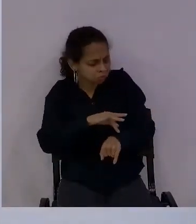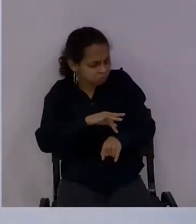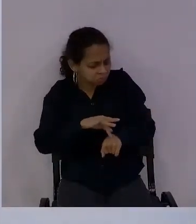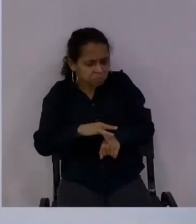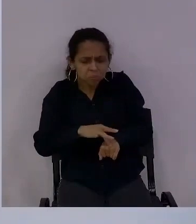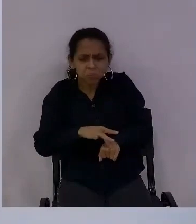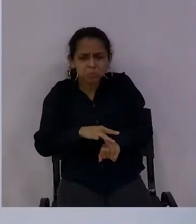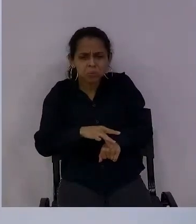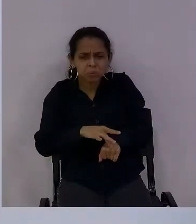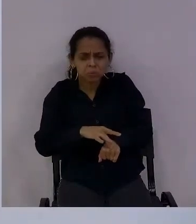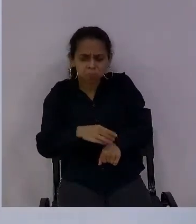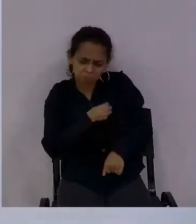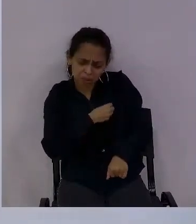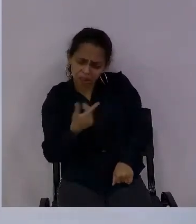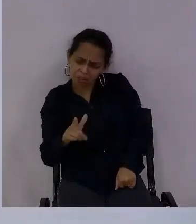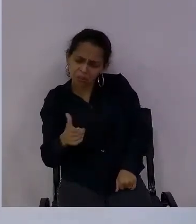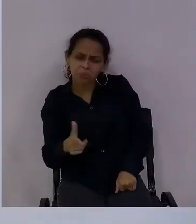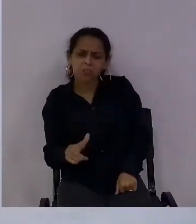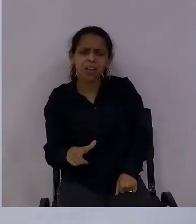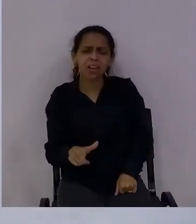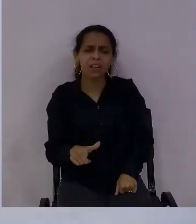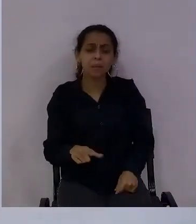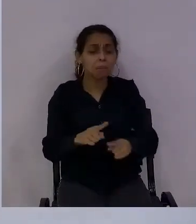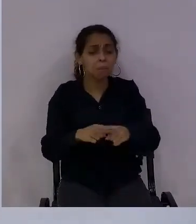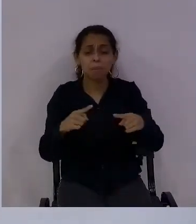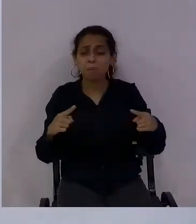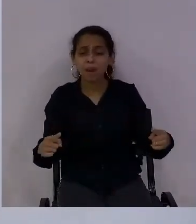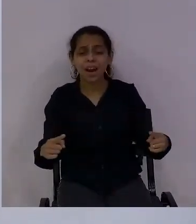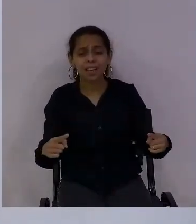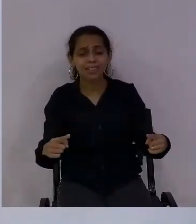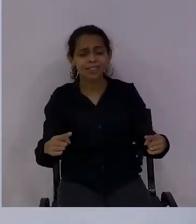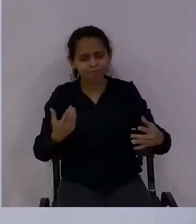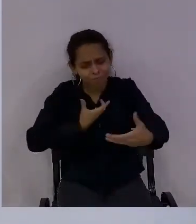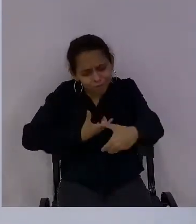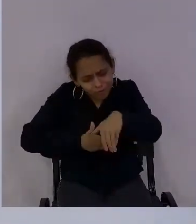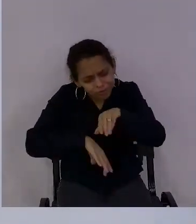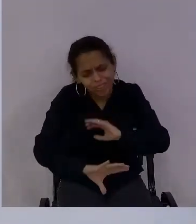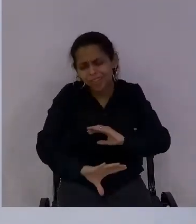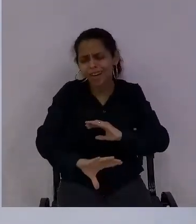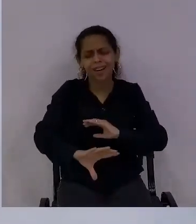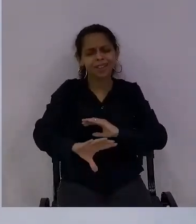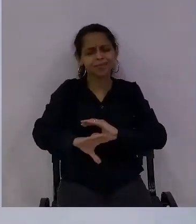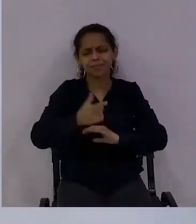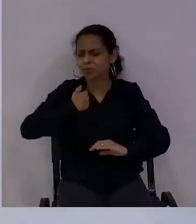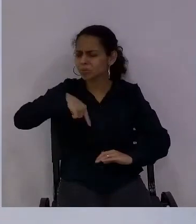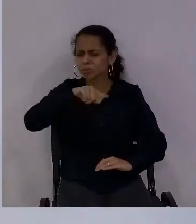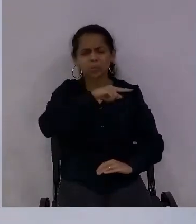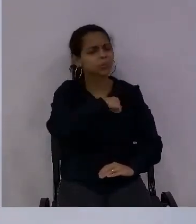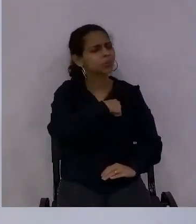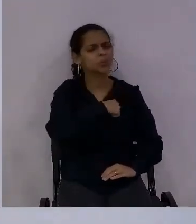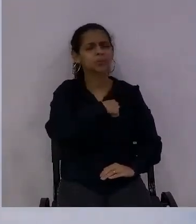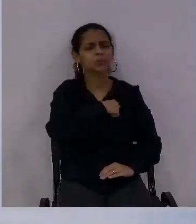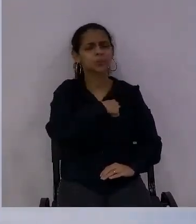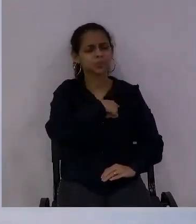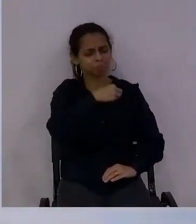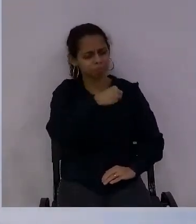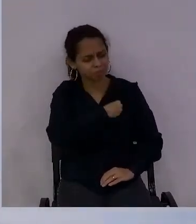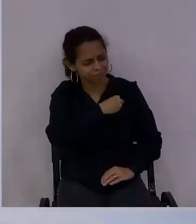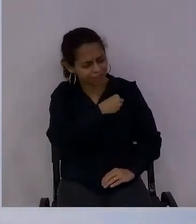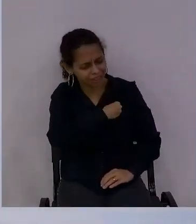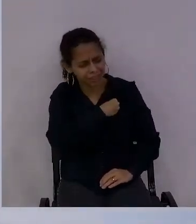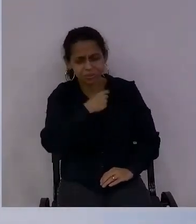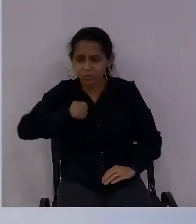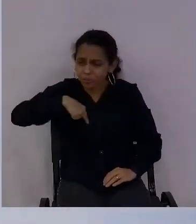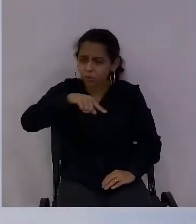que não conheceu o pecado, se fez maldição no meu e no seu lugar. Cristo Jesus, ao admitir a